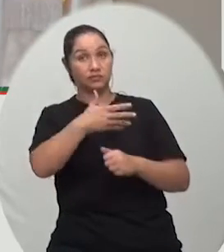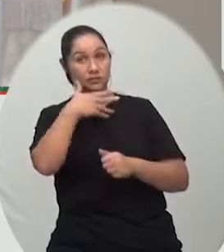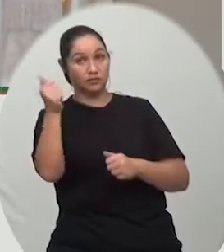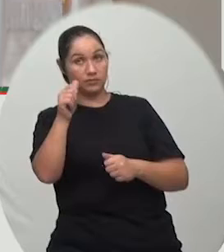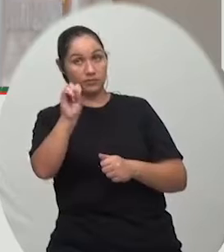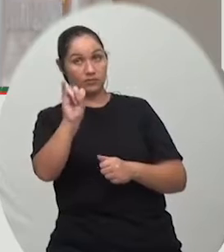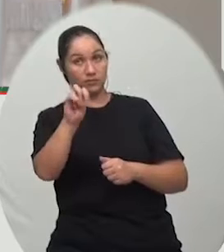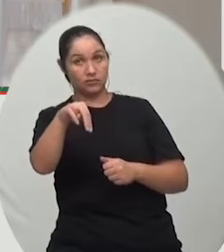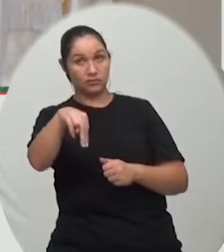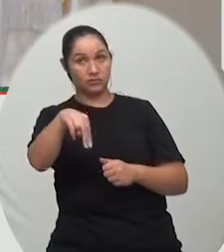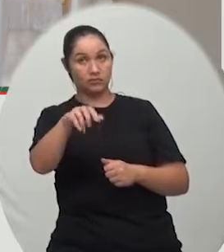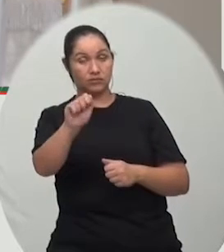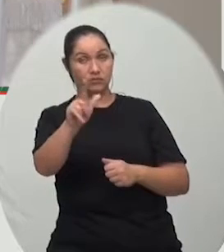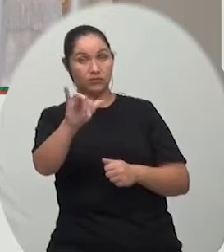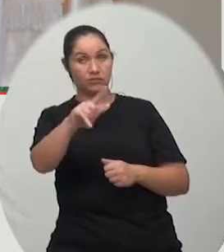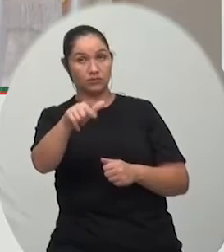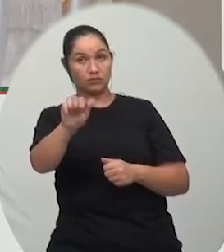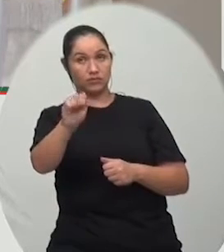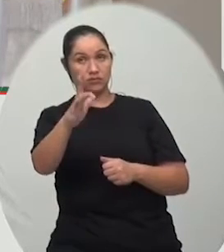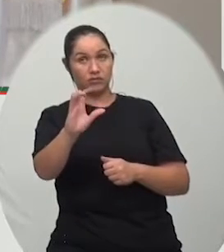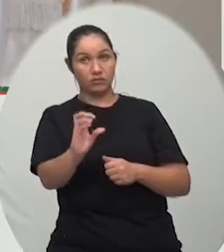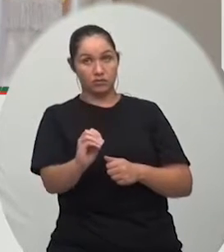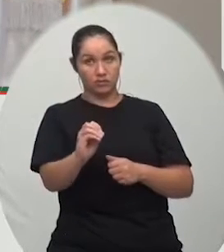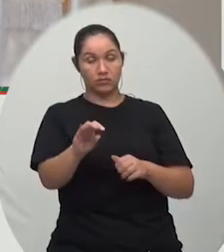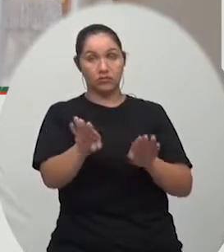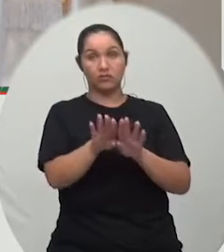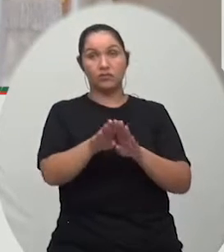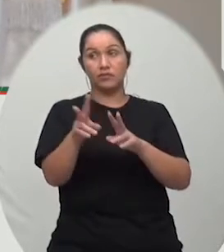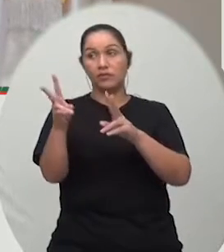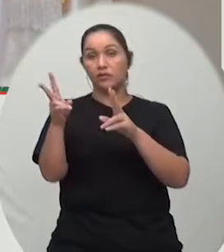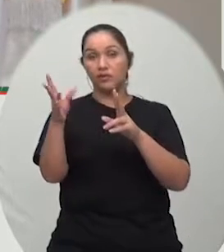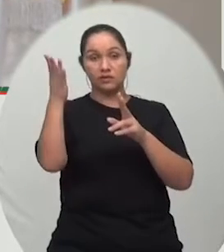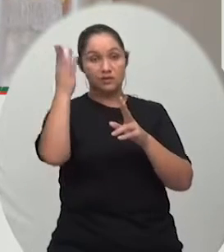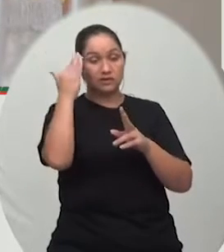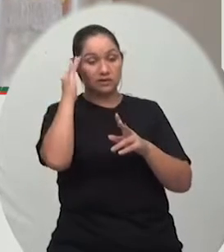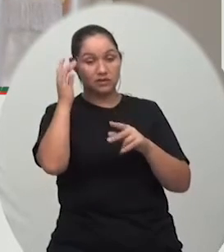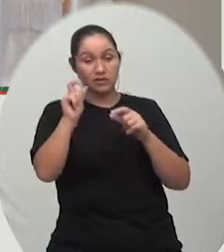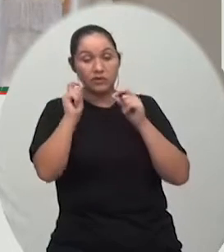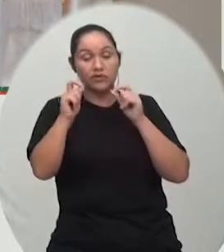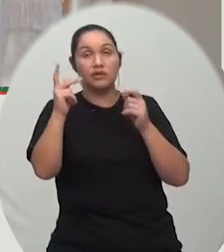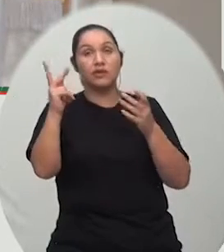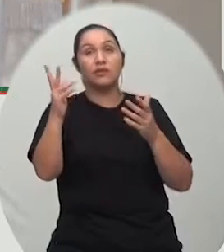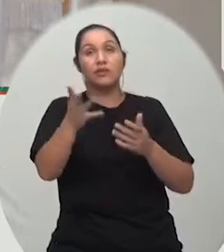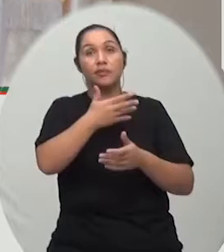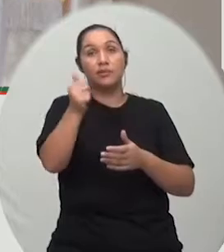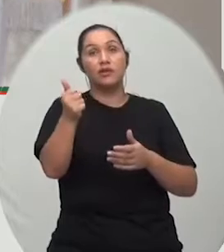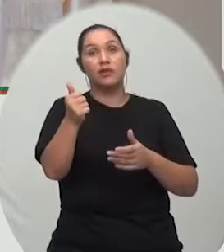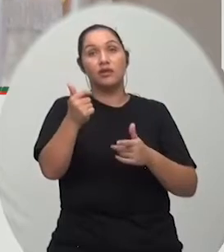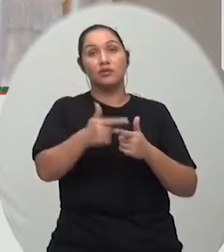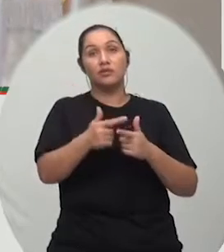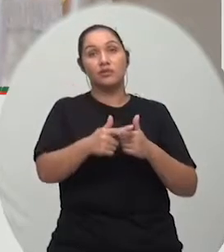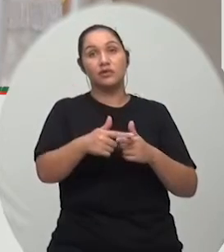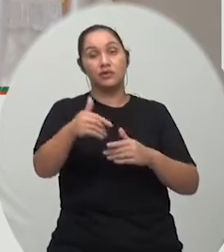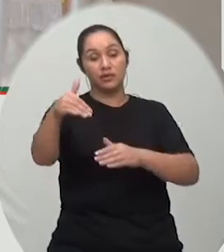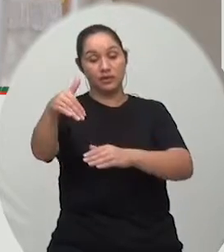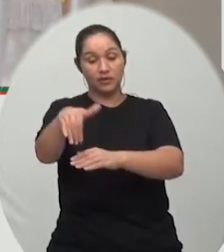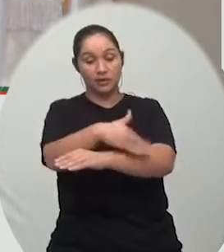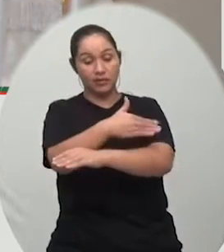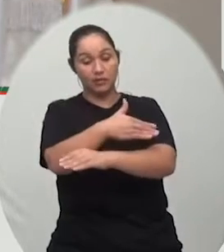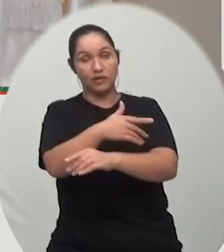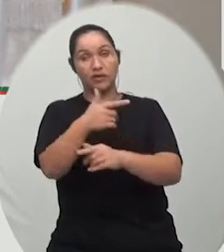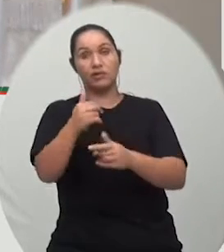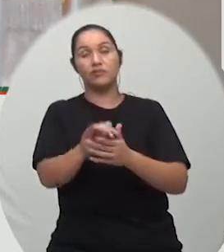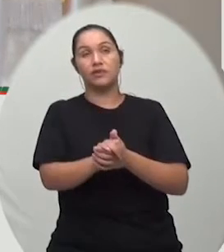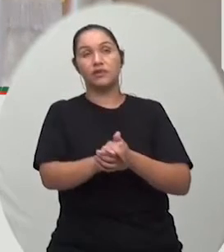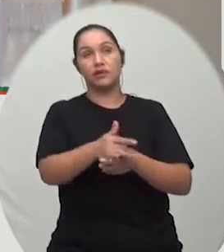aquela sinalização e ver o que, que pode ser feito para aquele local não ser uma pegadinha. Na realidade, as pessoas estão sendo